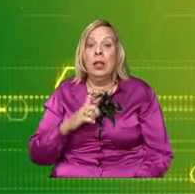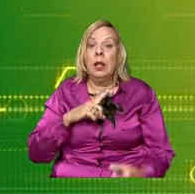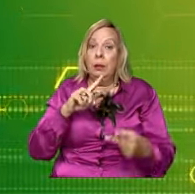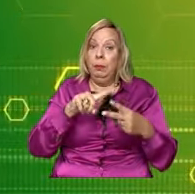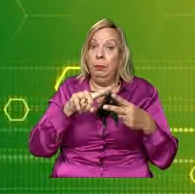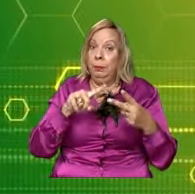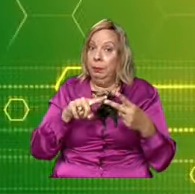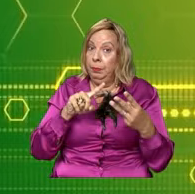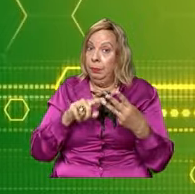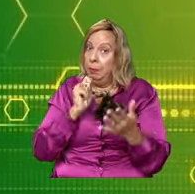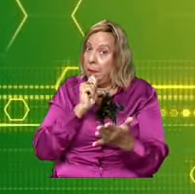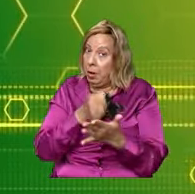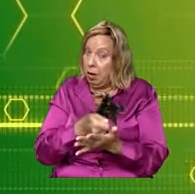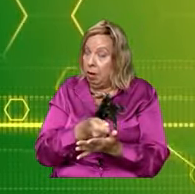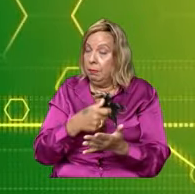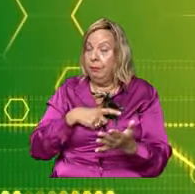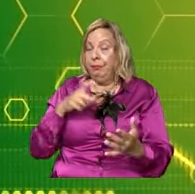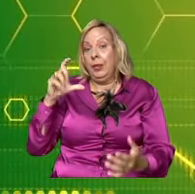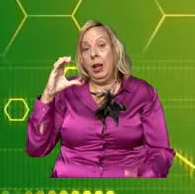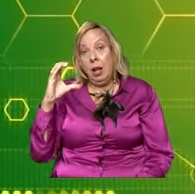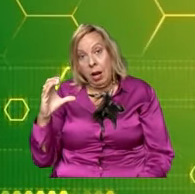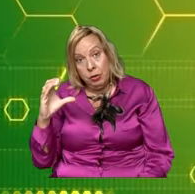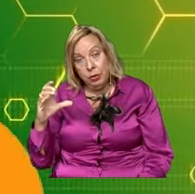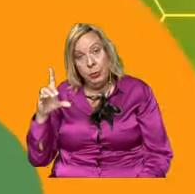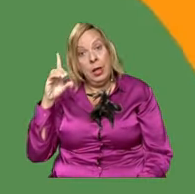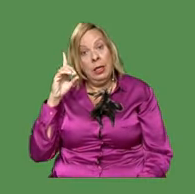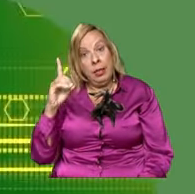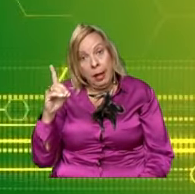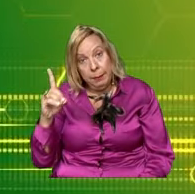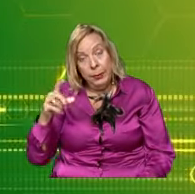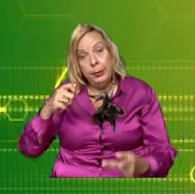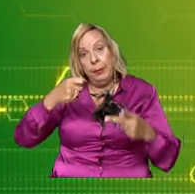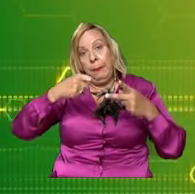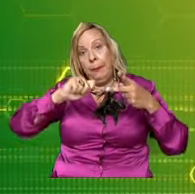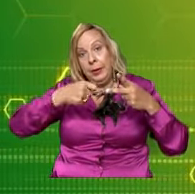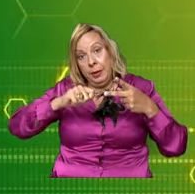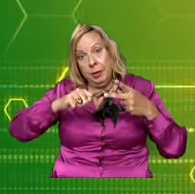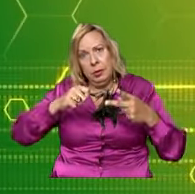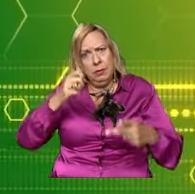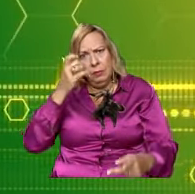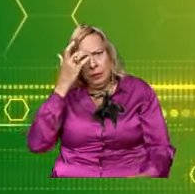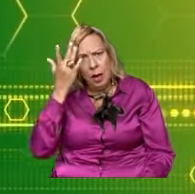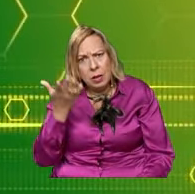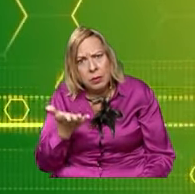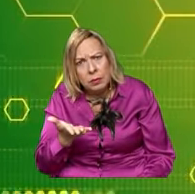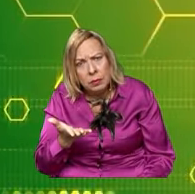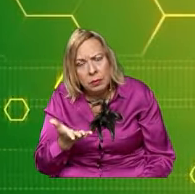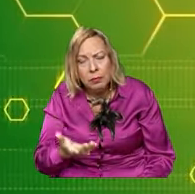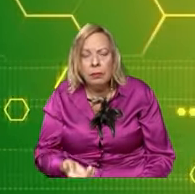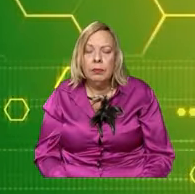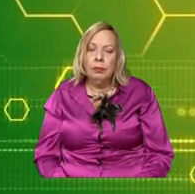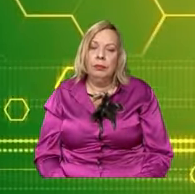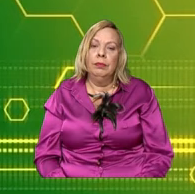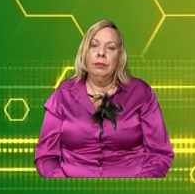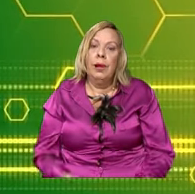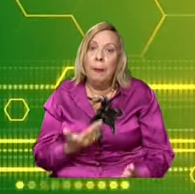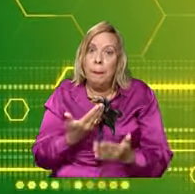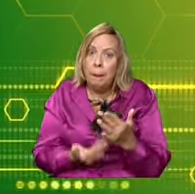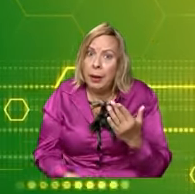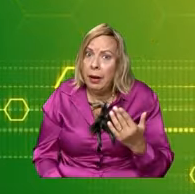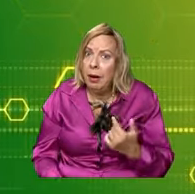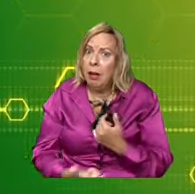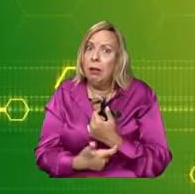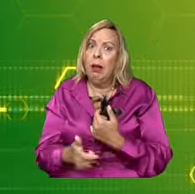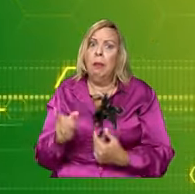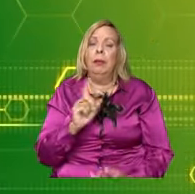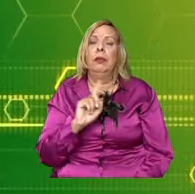opções de pagamento: cartão de crédito, débito e Pix. Viu só como é fácil adquirir o seu título? Então não perca tempo e